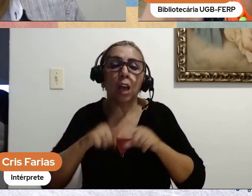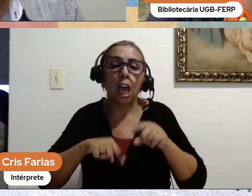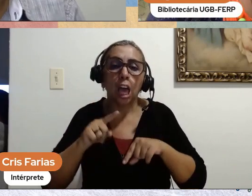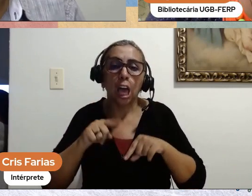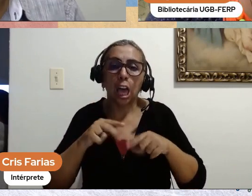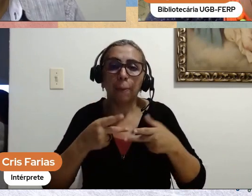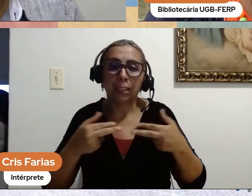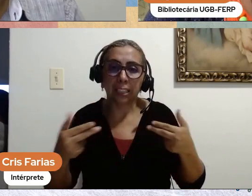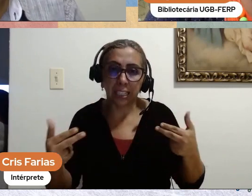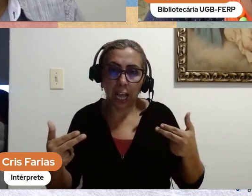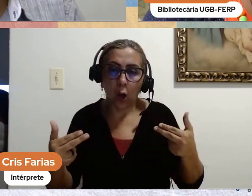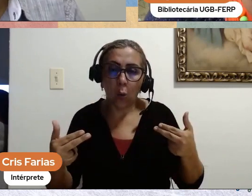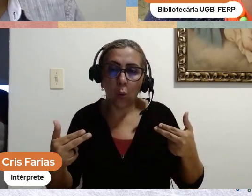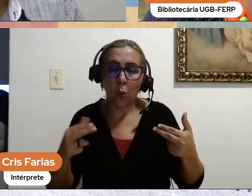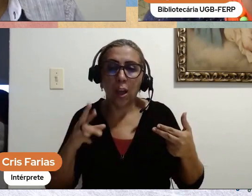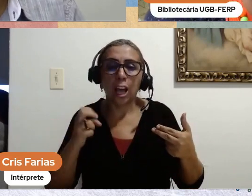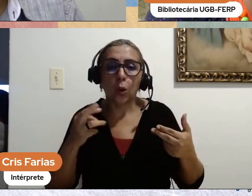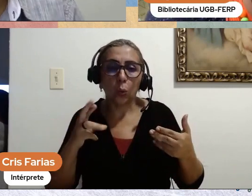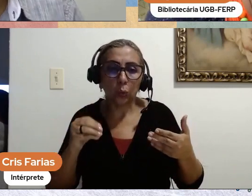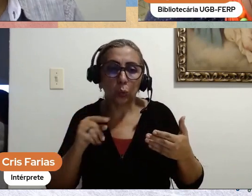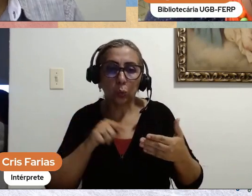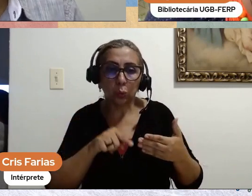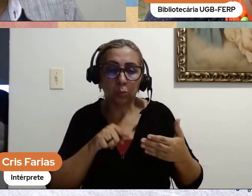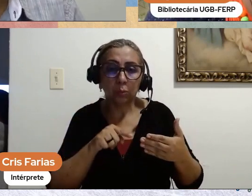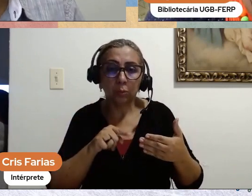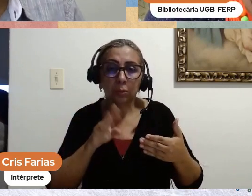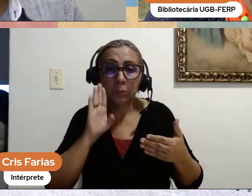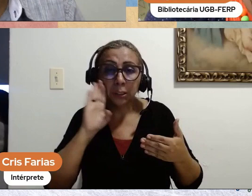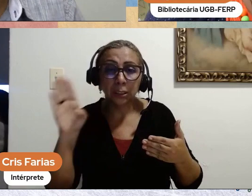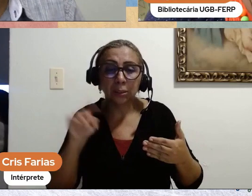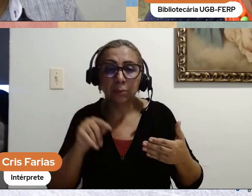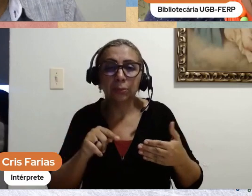somos oralidade. Então, partindo desse princípio,